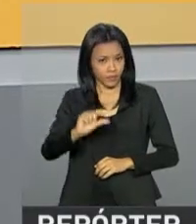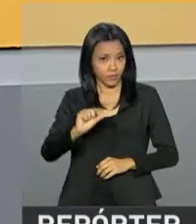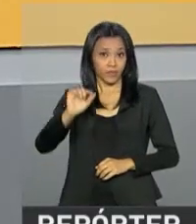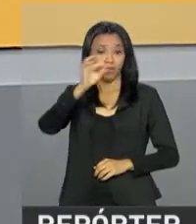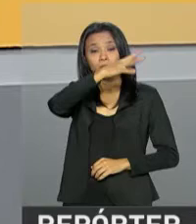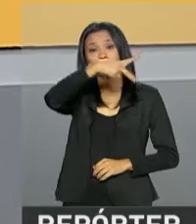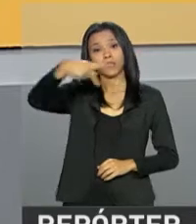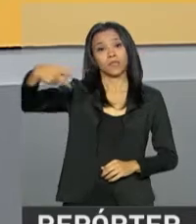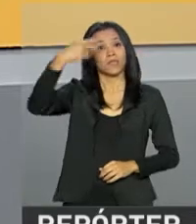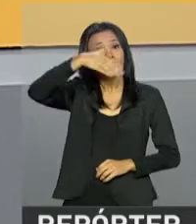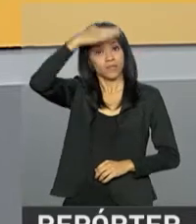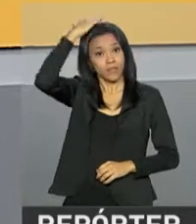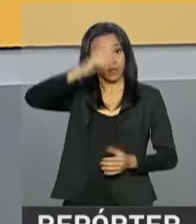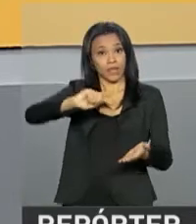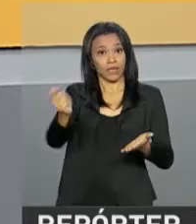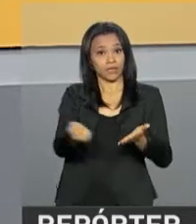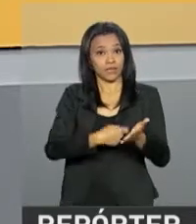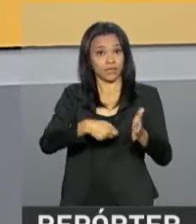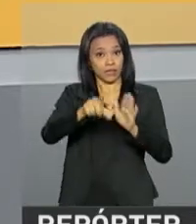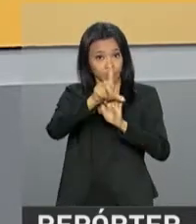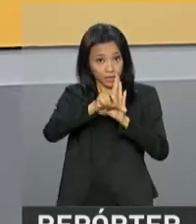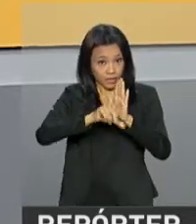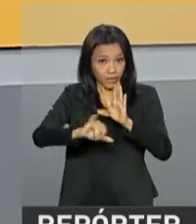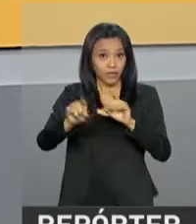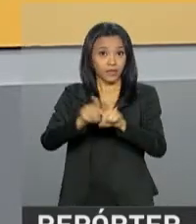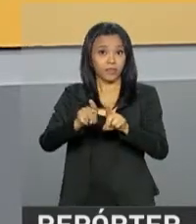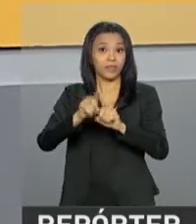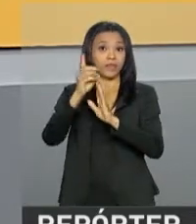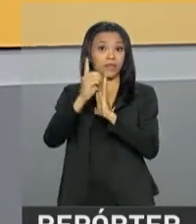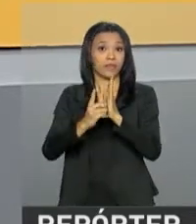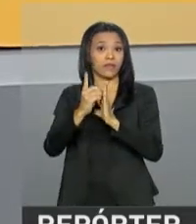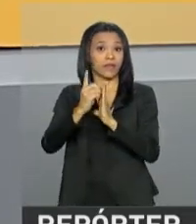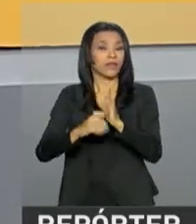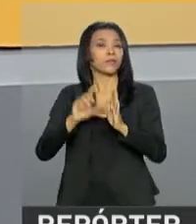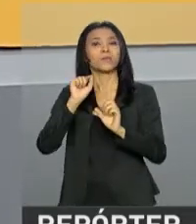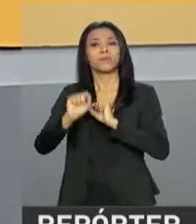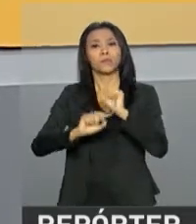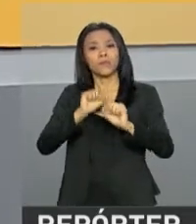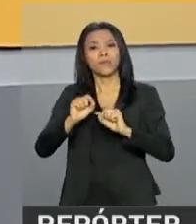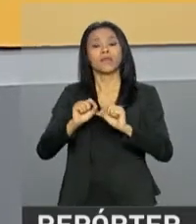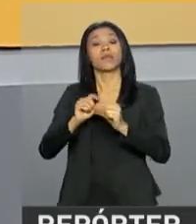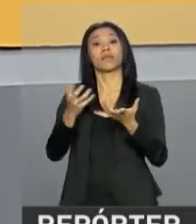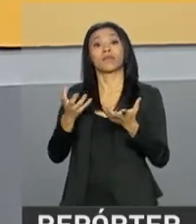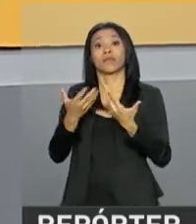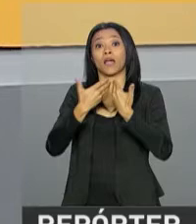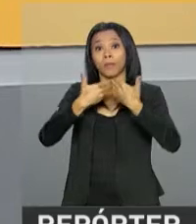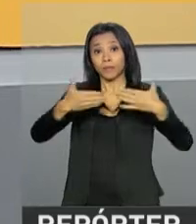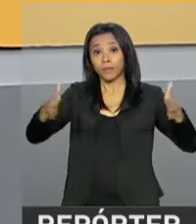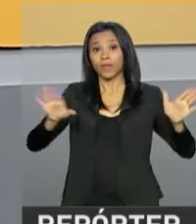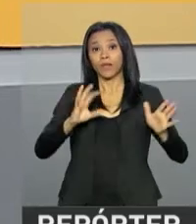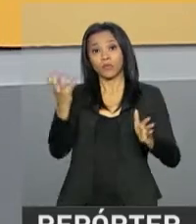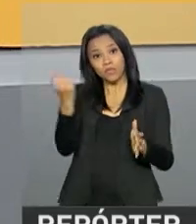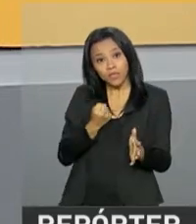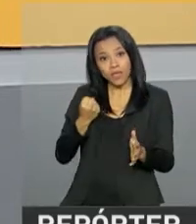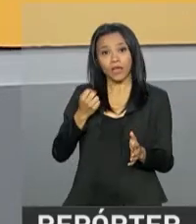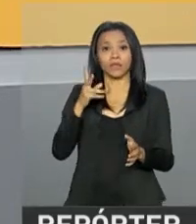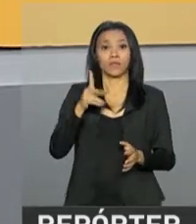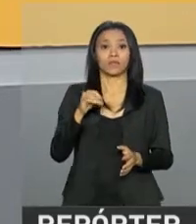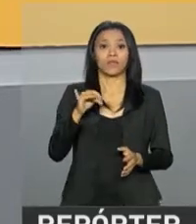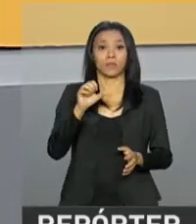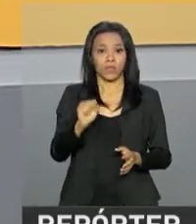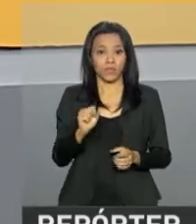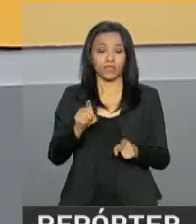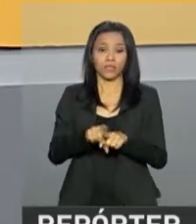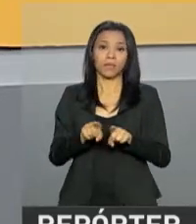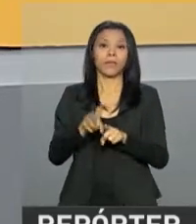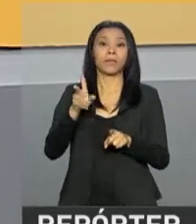michel temer sanciona lei assina decreto que garante a ampliação dos sacs do pis/pasep estendendo o benefício para os cotistas